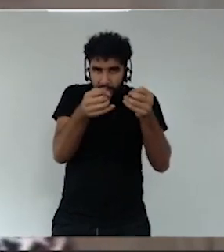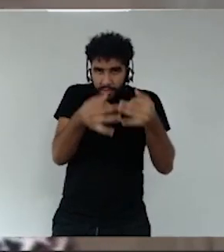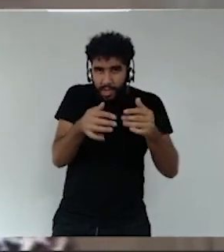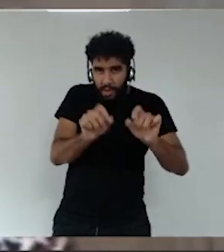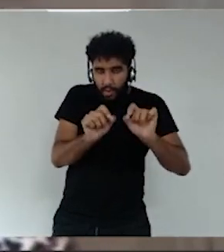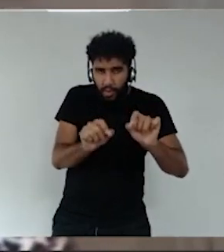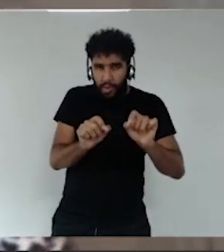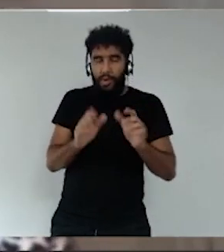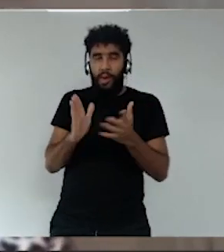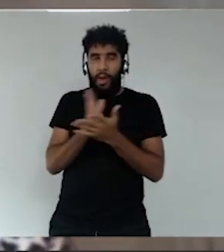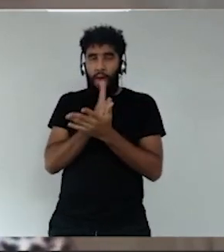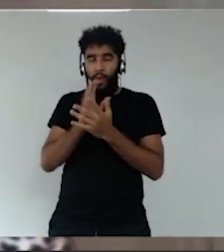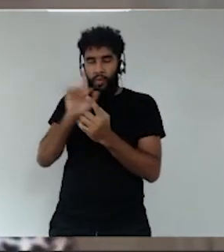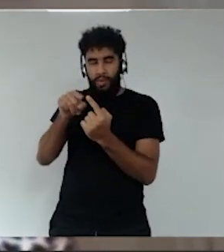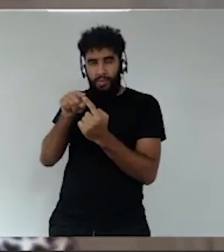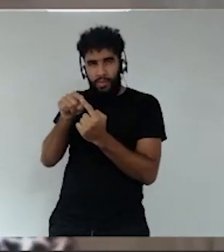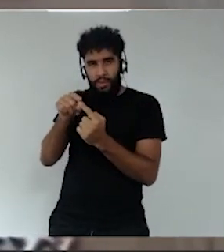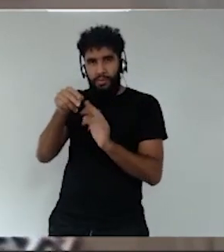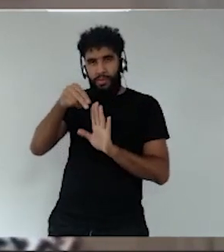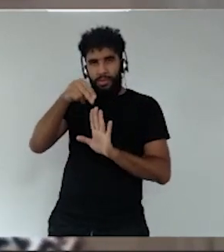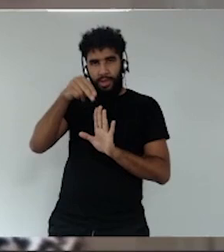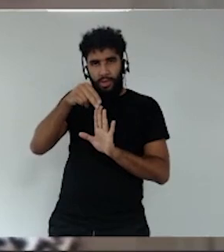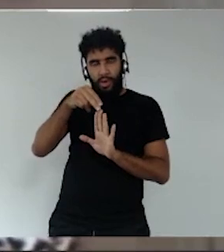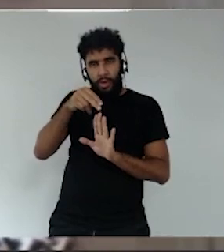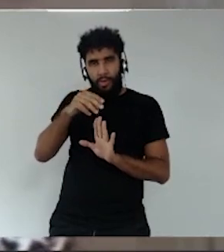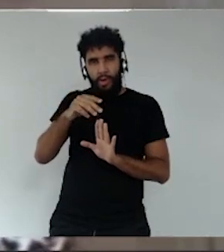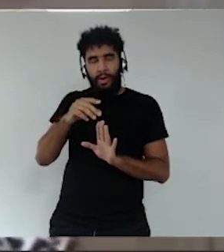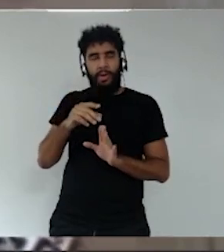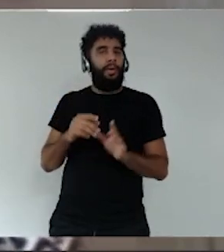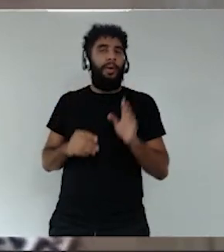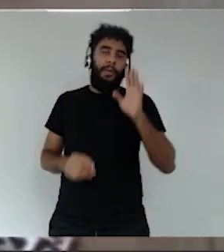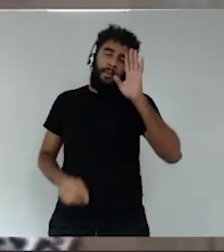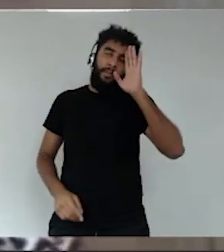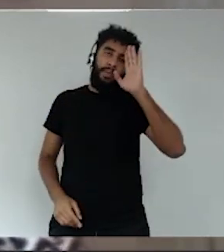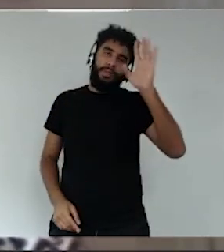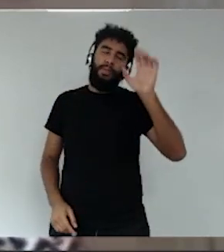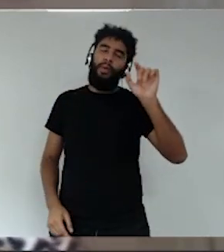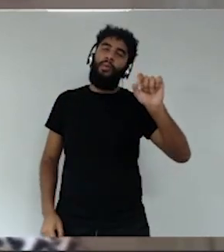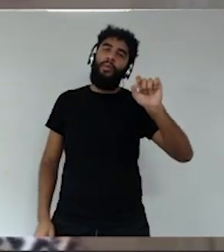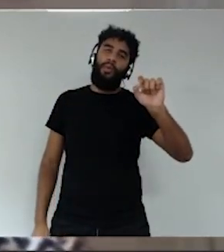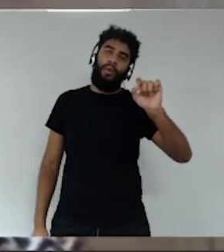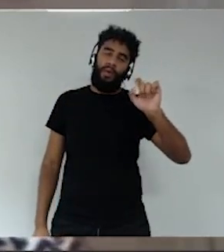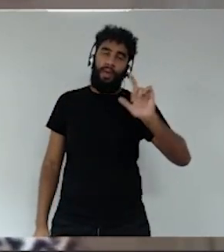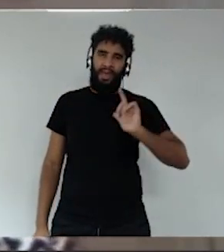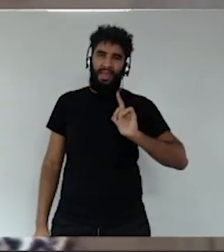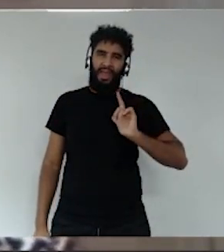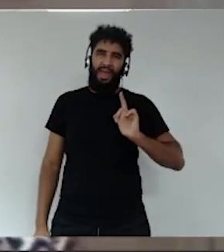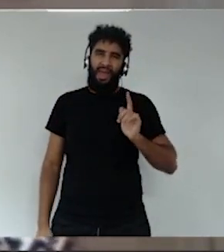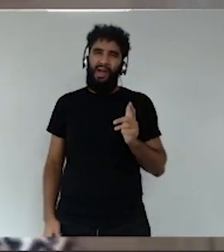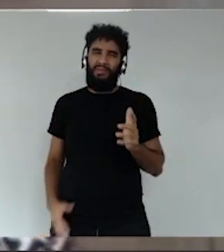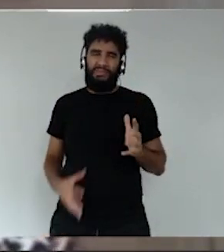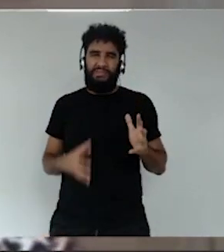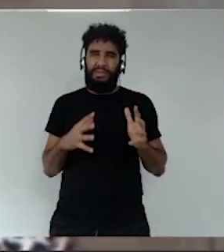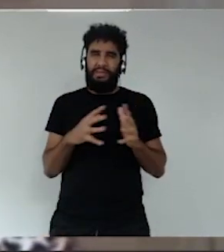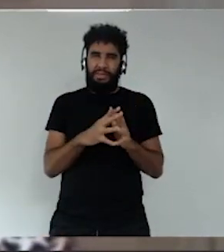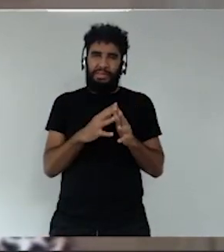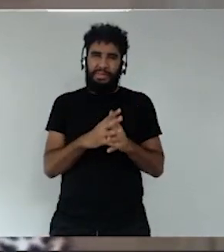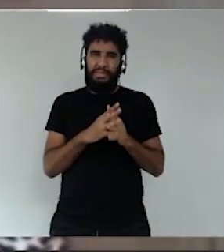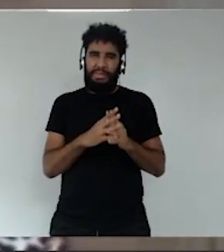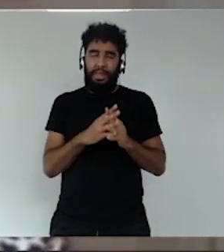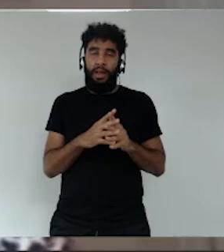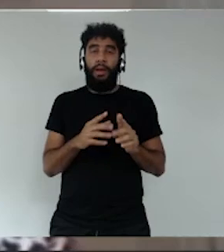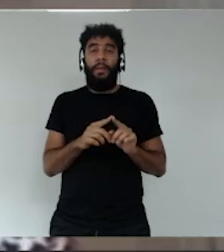das normas desses três normativos, a gente pode, em princípio, entender que há uma incoerência, que há um conflito, e aí nós